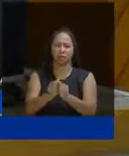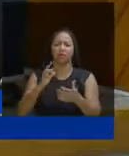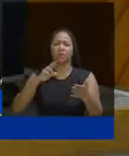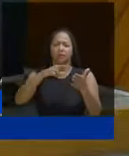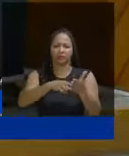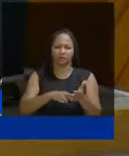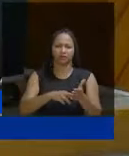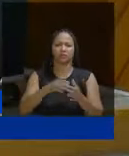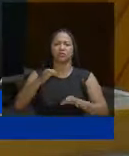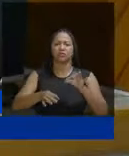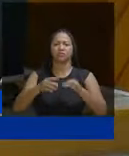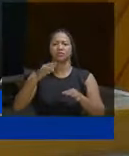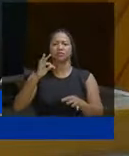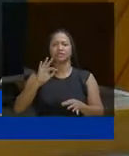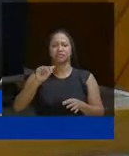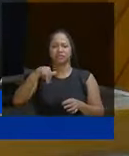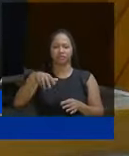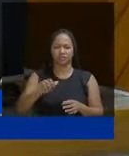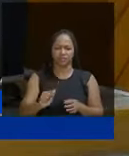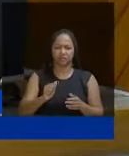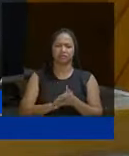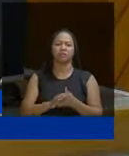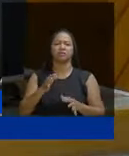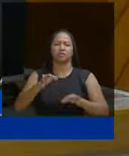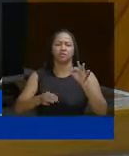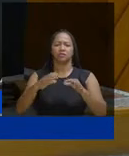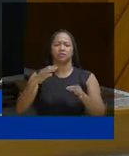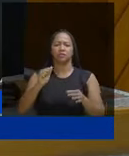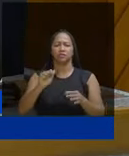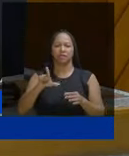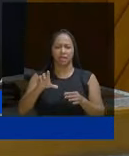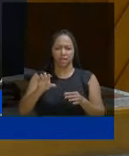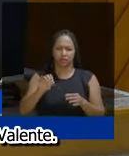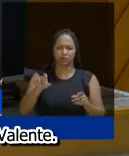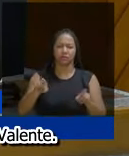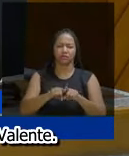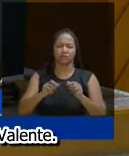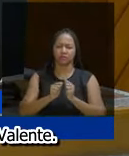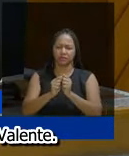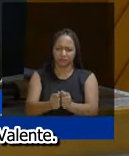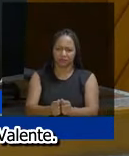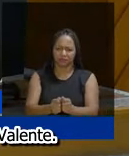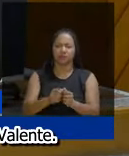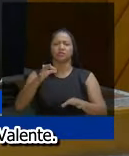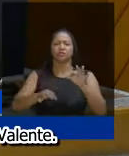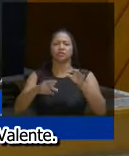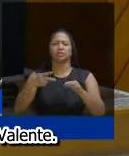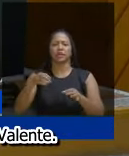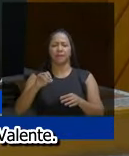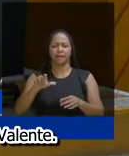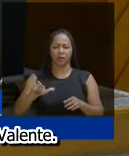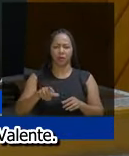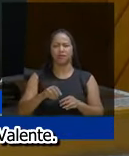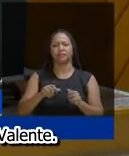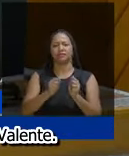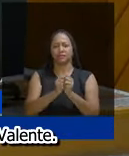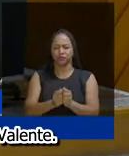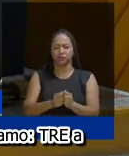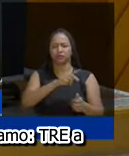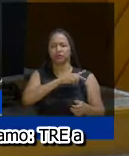Juíza Tina Souza. Foco no desembargador Carlos Torque. Também vou acompanhar. Juíza Paula Santos. Com o relator, presidente. Juiz